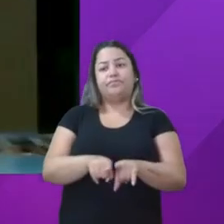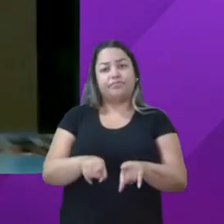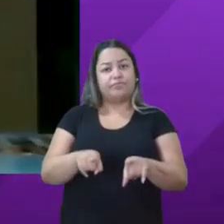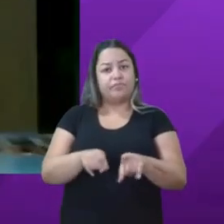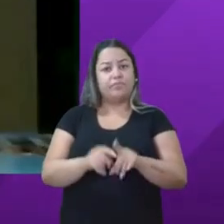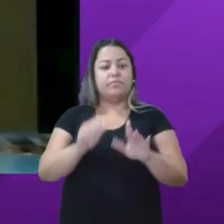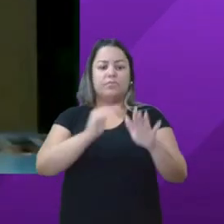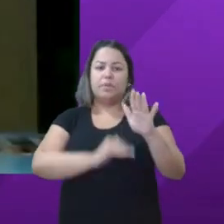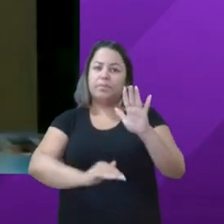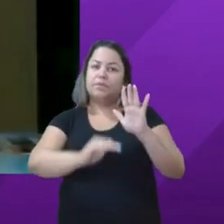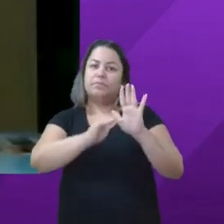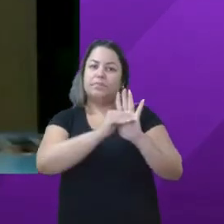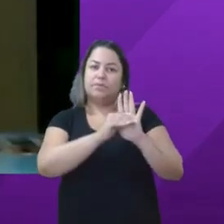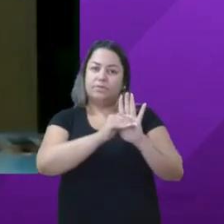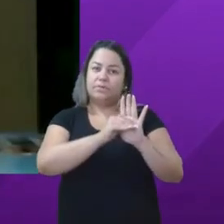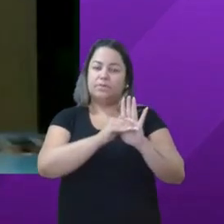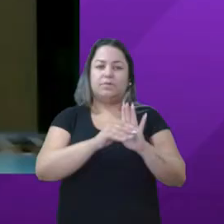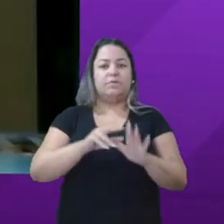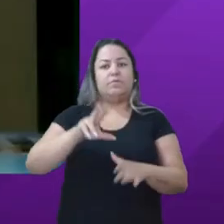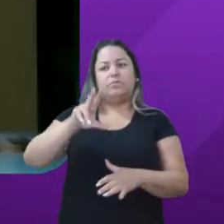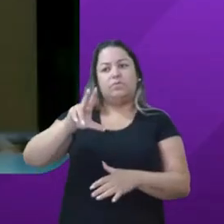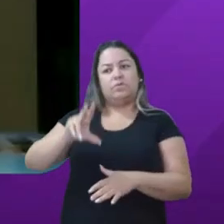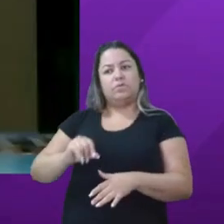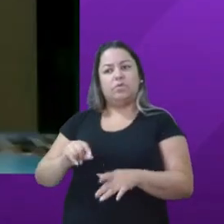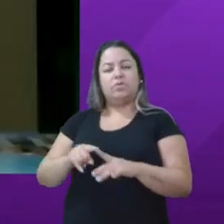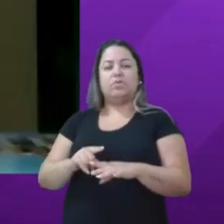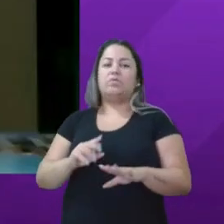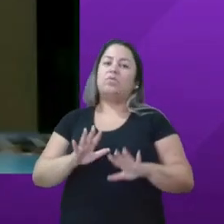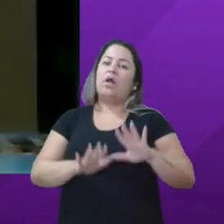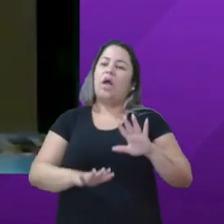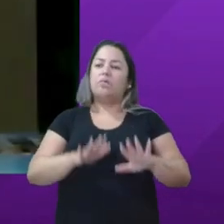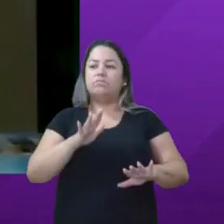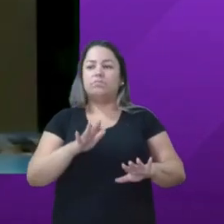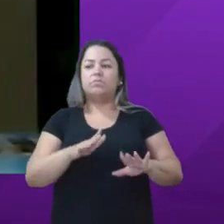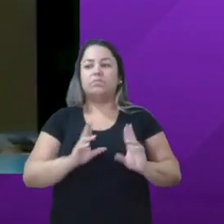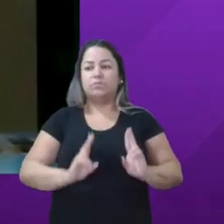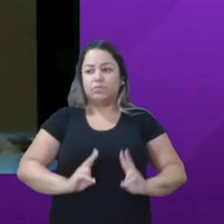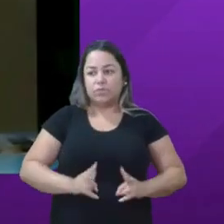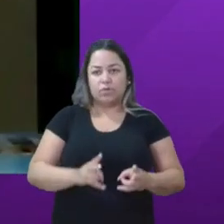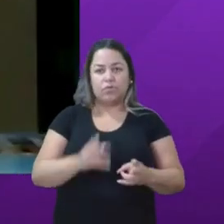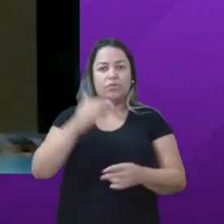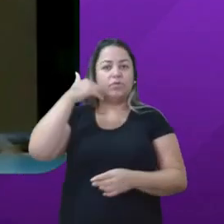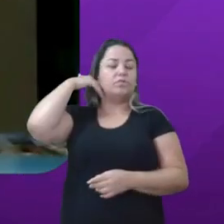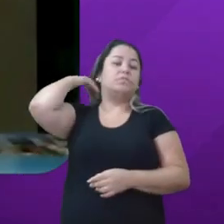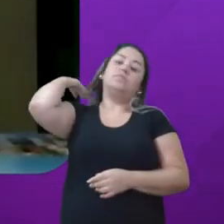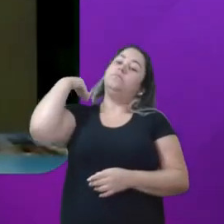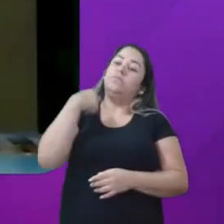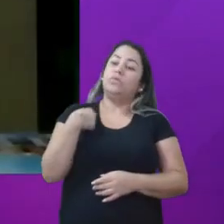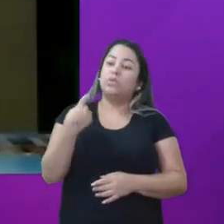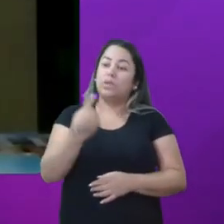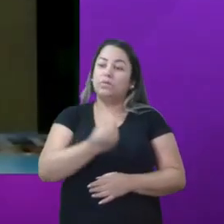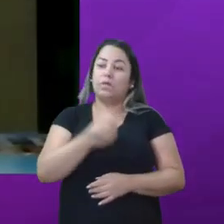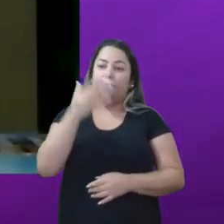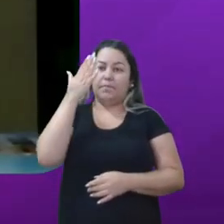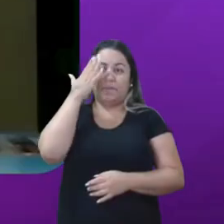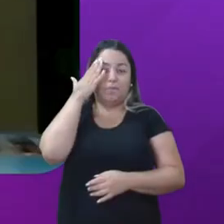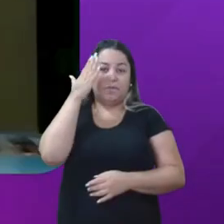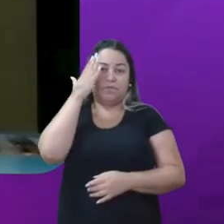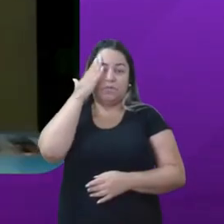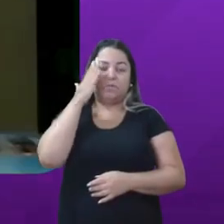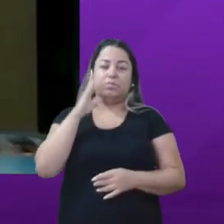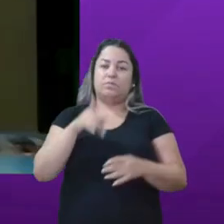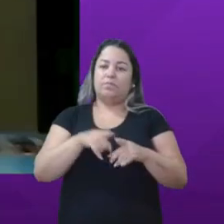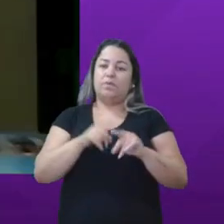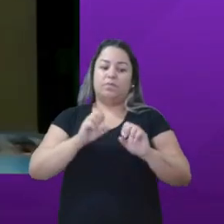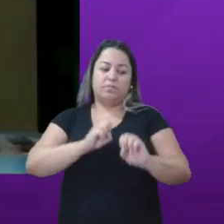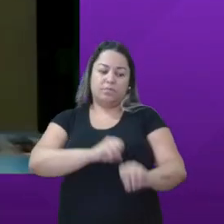nos programas, que não sejam de vez em quando, mas que sejam permanentes. Nós sabemos bem que